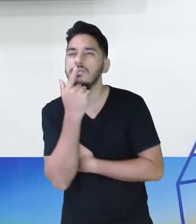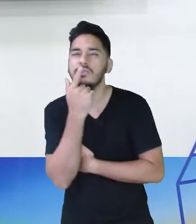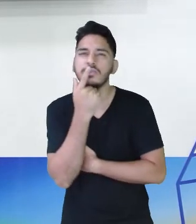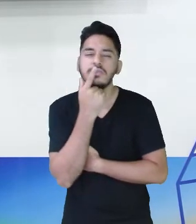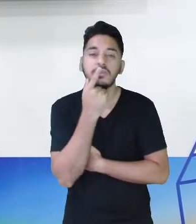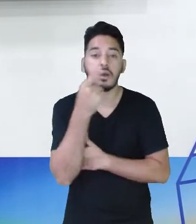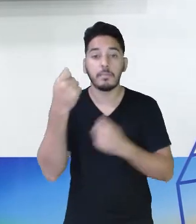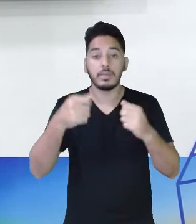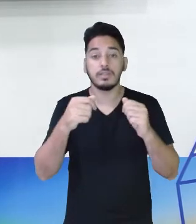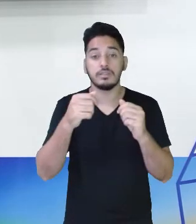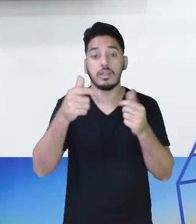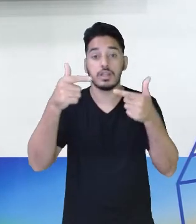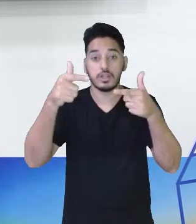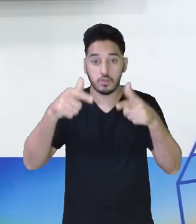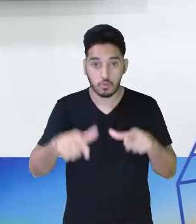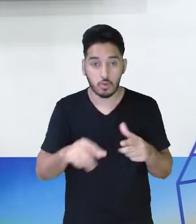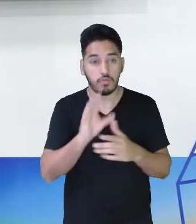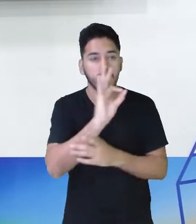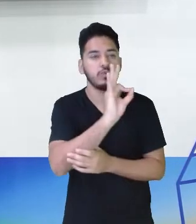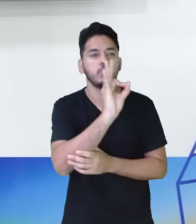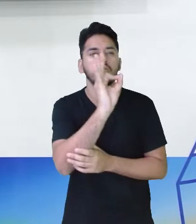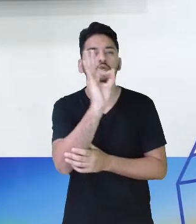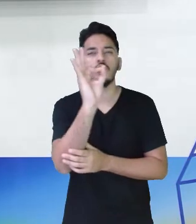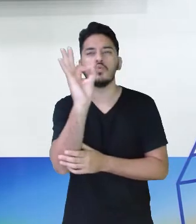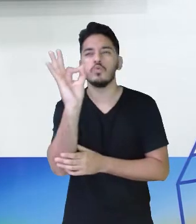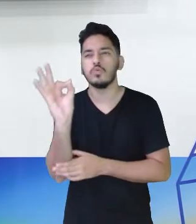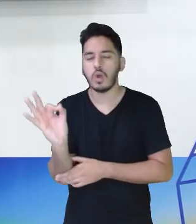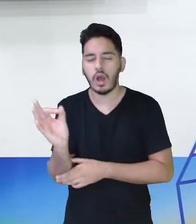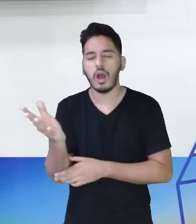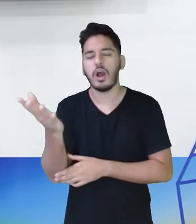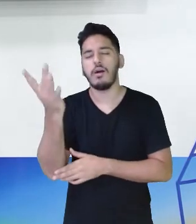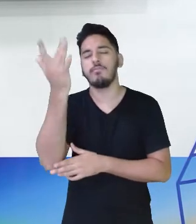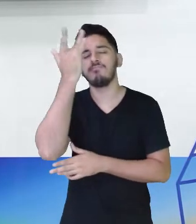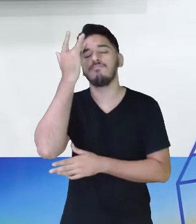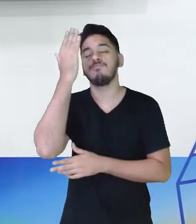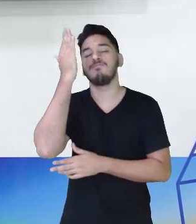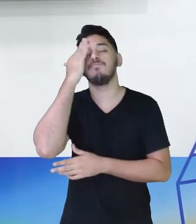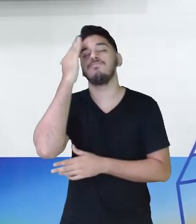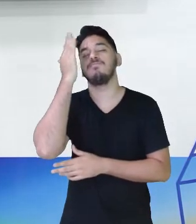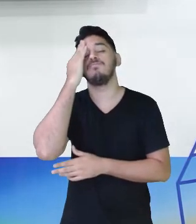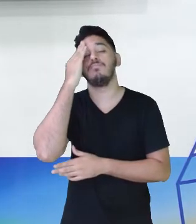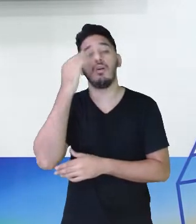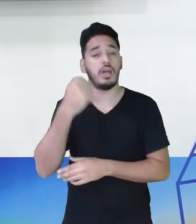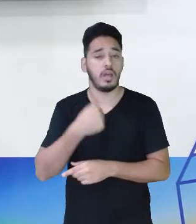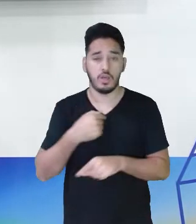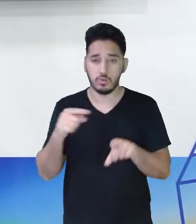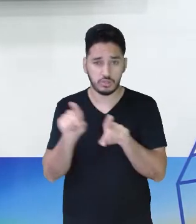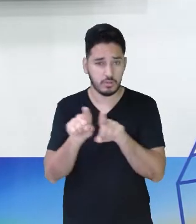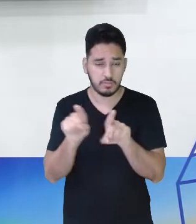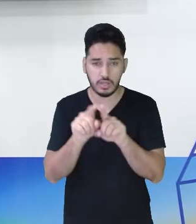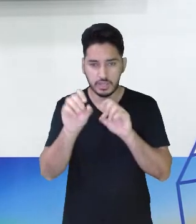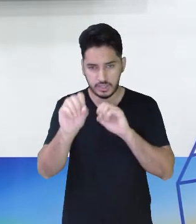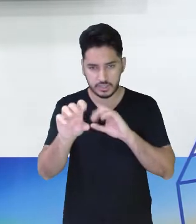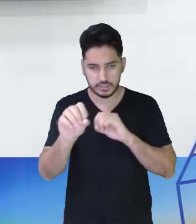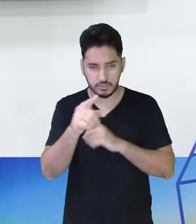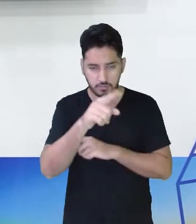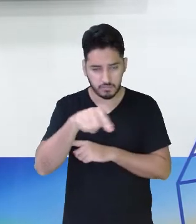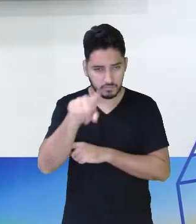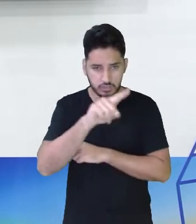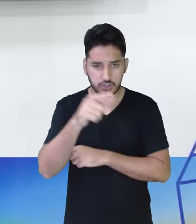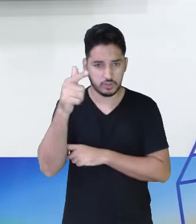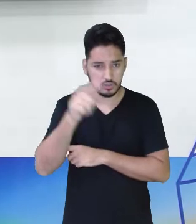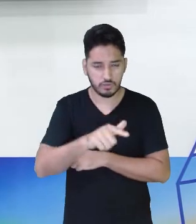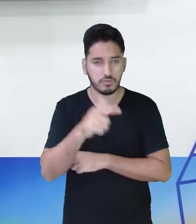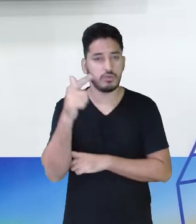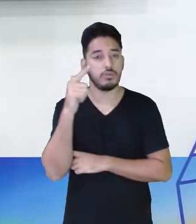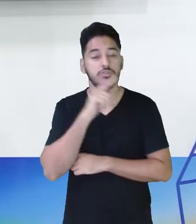Precisa assistir de novo para poder absorver o conteúdo. Inclusive eu, que dou a aula novamente,